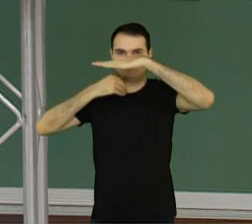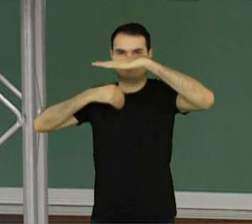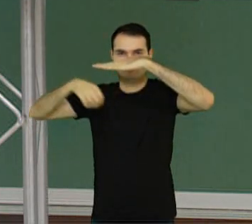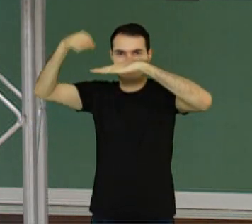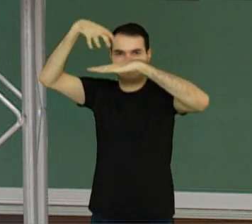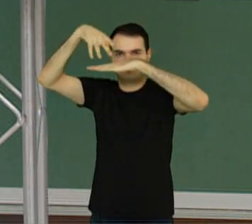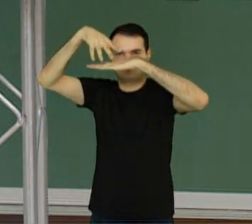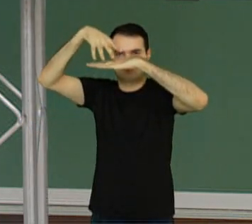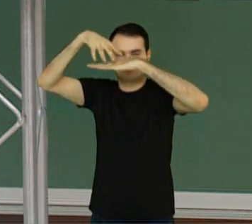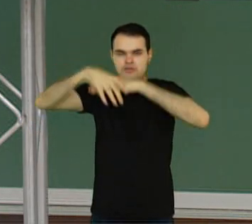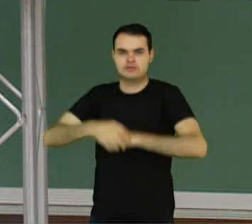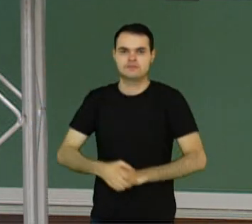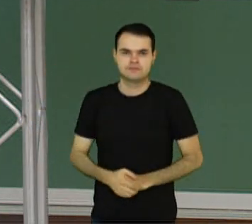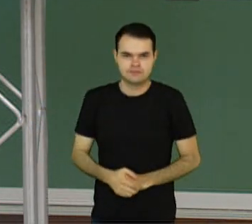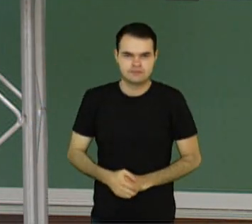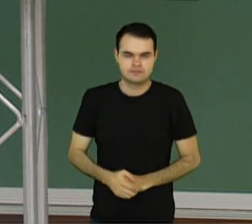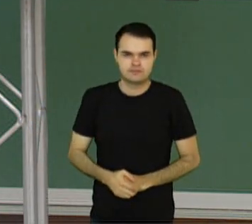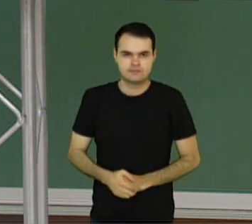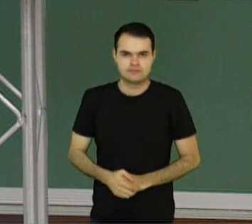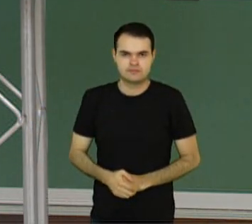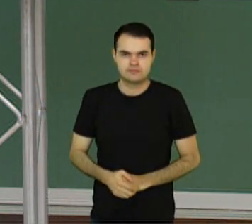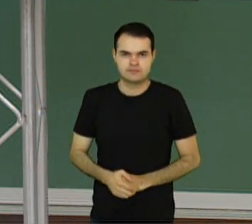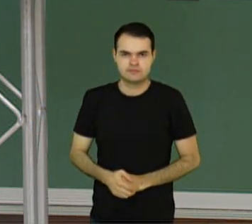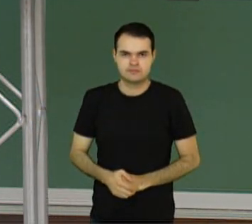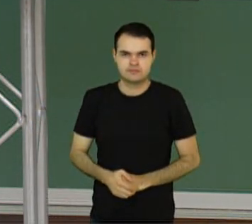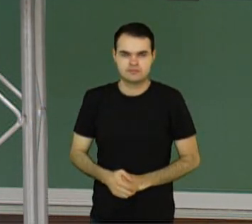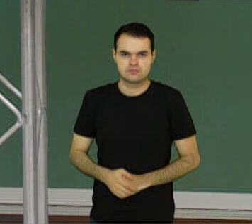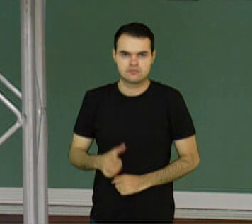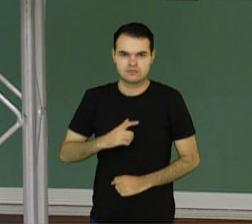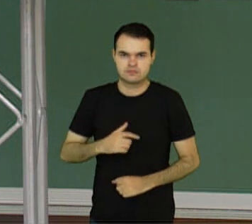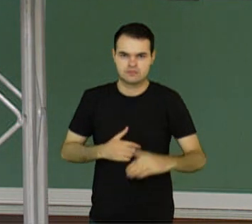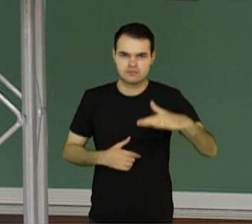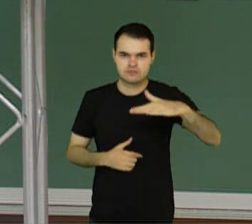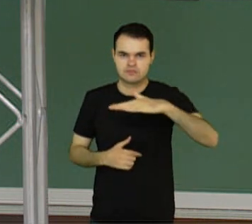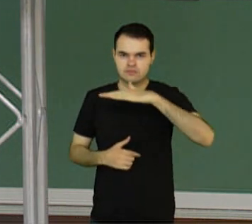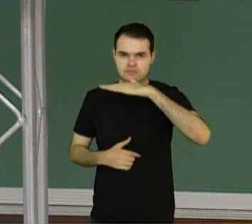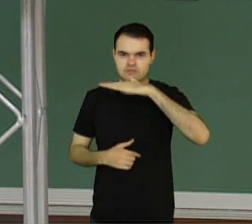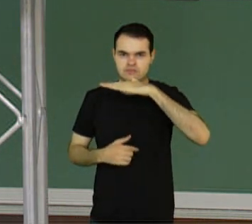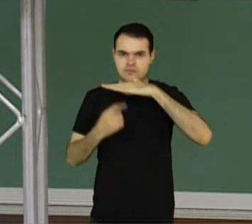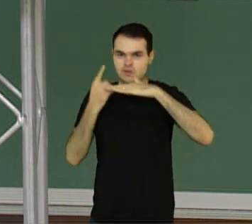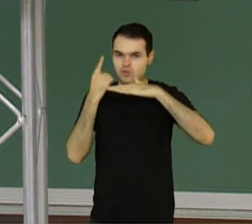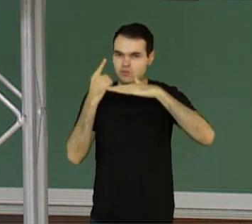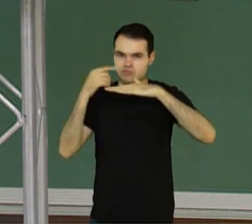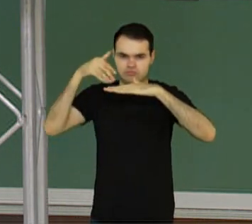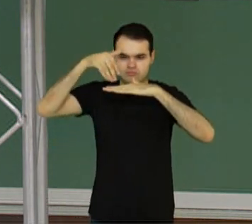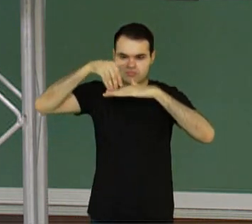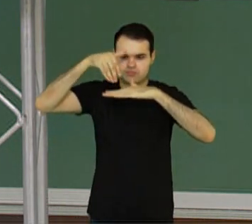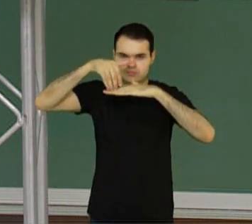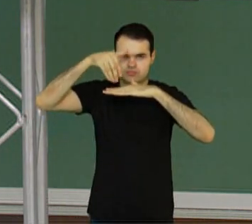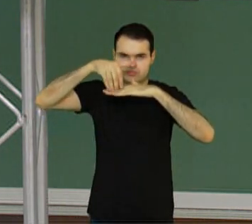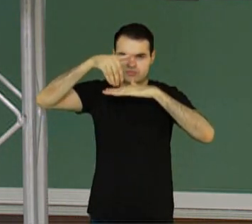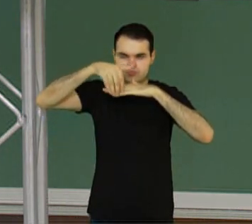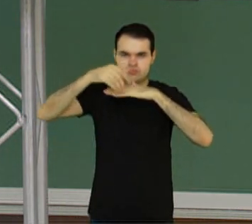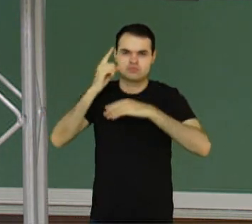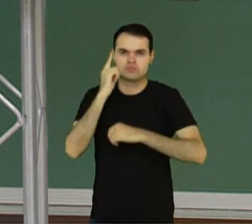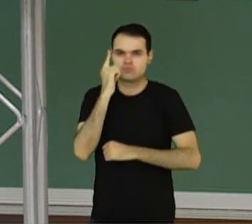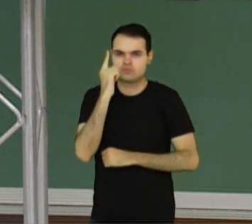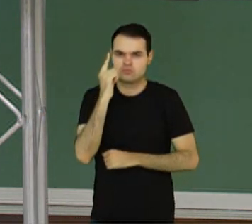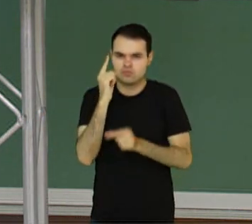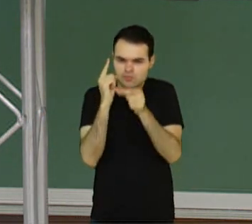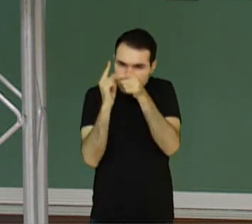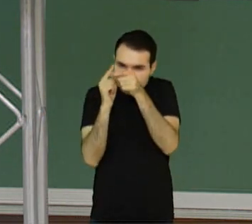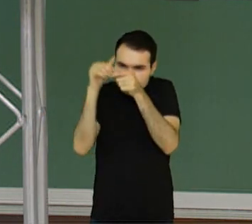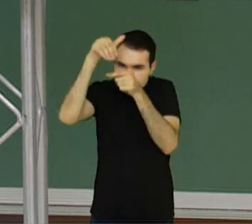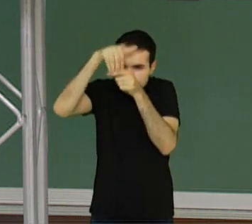ali, basicamente, uma linha reta, uma placa, que vai ter apenas um único canal de acesso da luminosidade. Então,